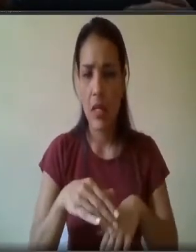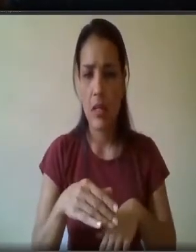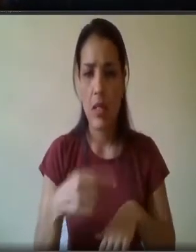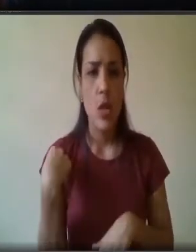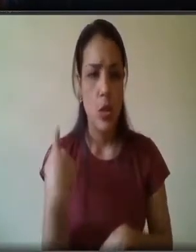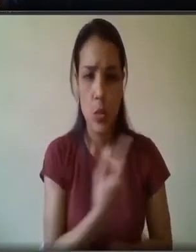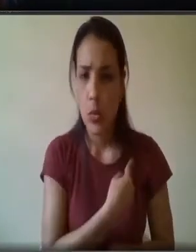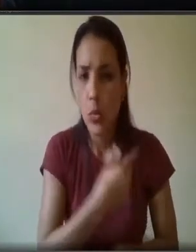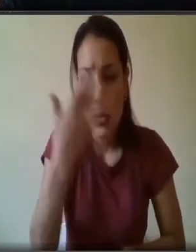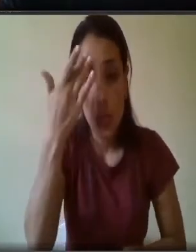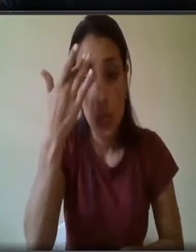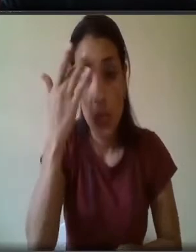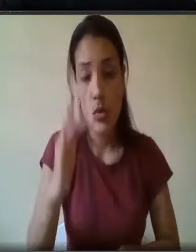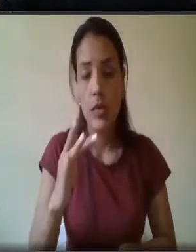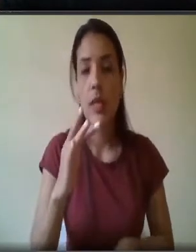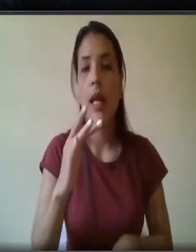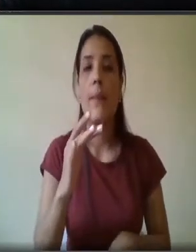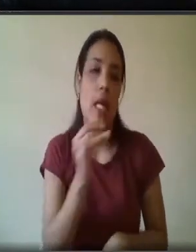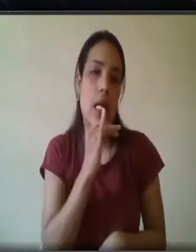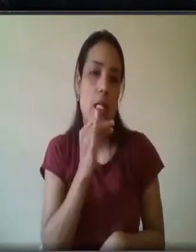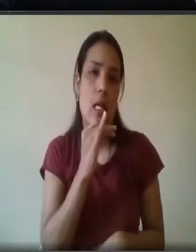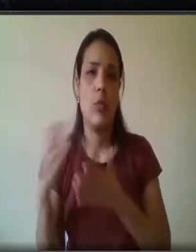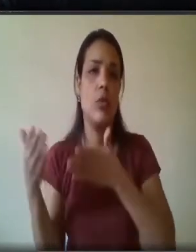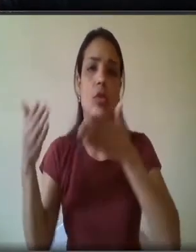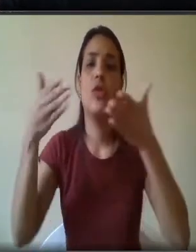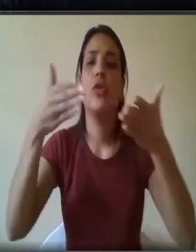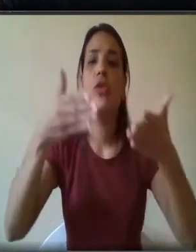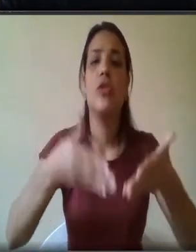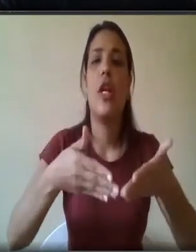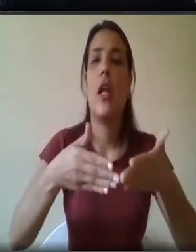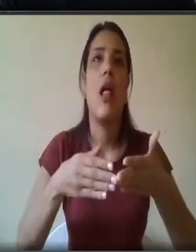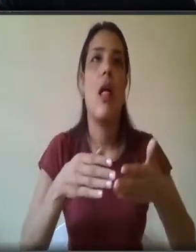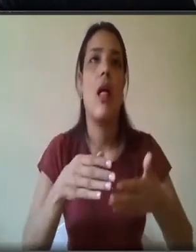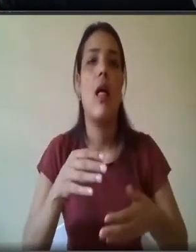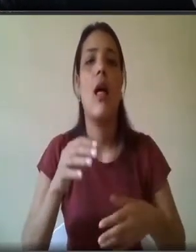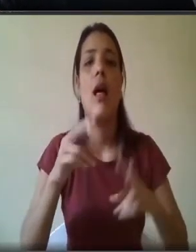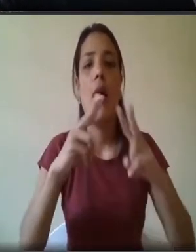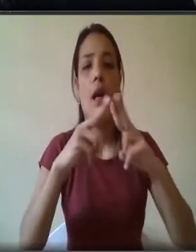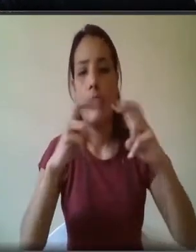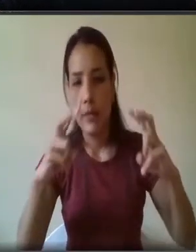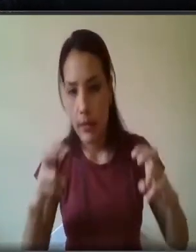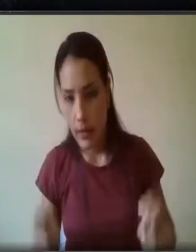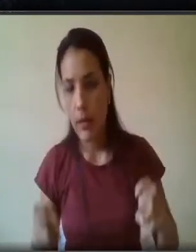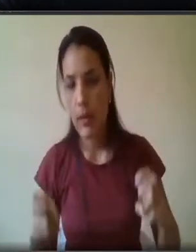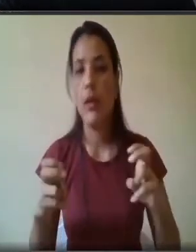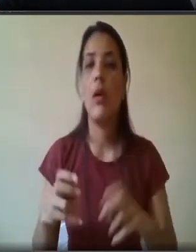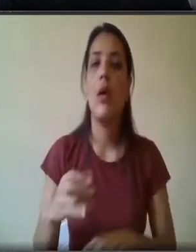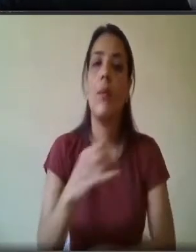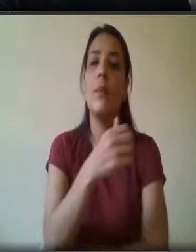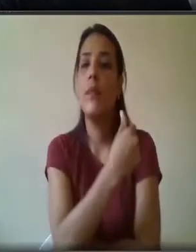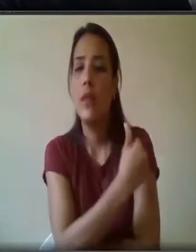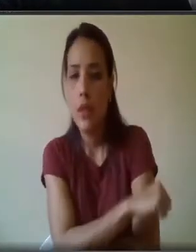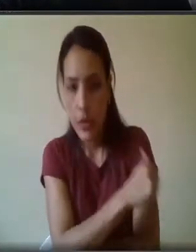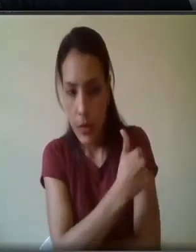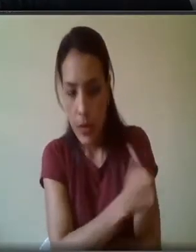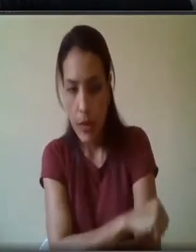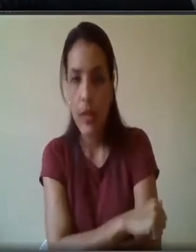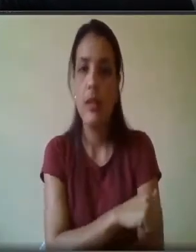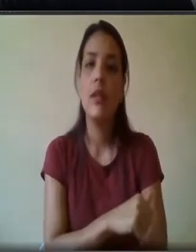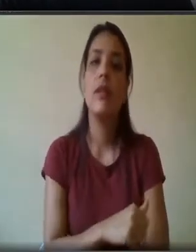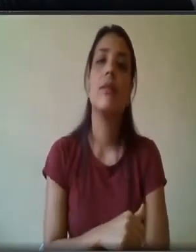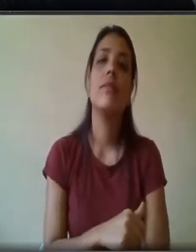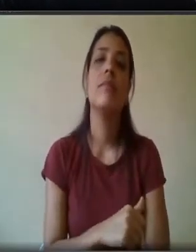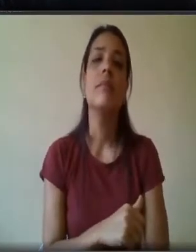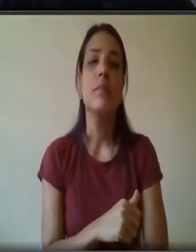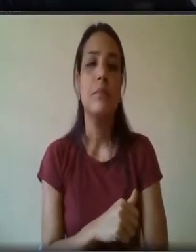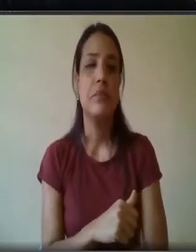quando você chega ali no litoral, então quando você chegar lá em Santa Catarina, Rio de Janeiro, Espírito Santo, Bahia,